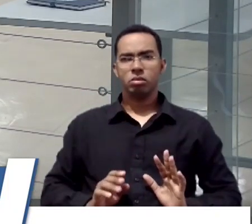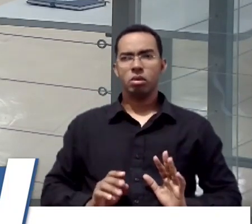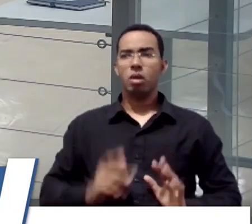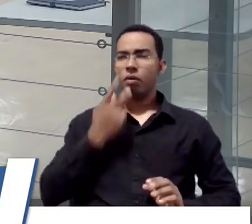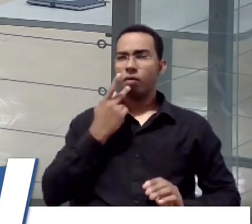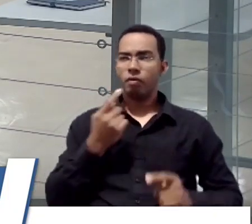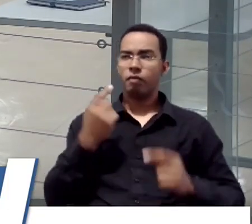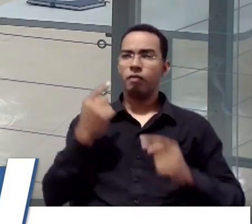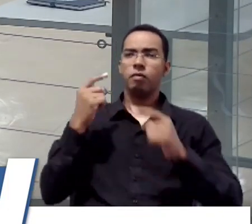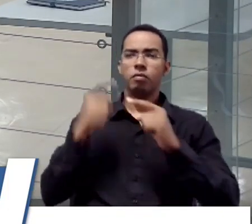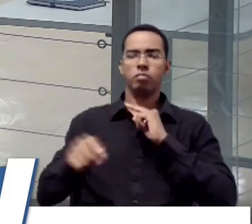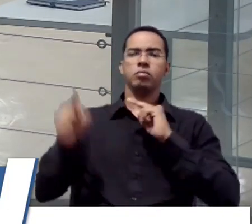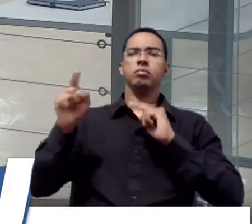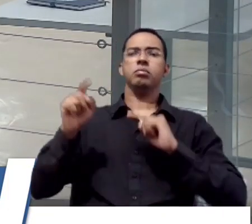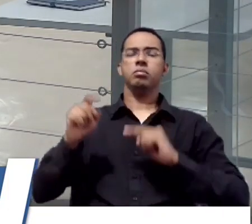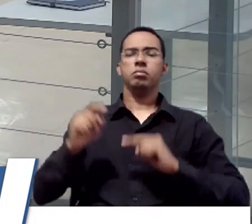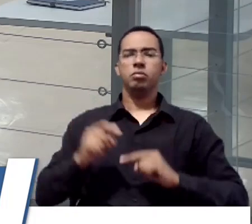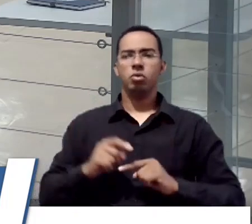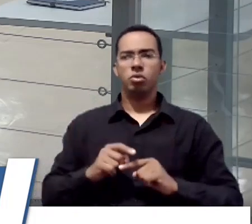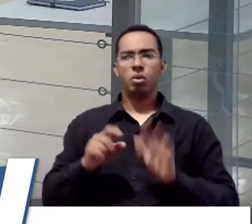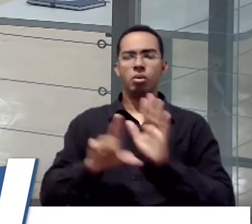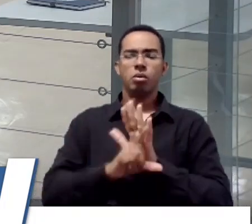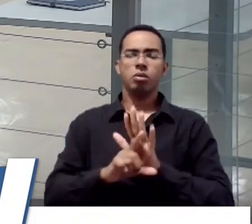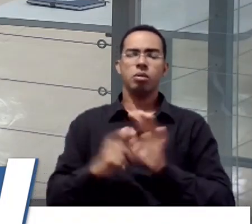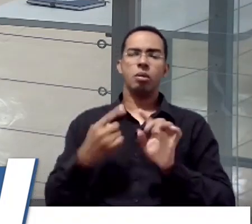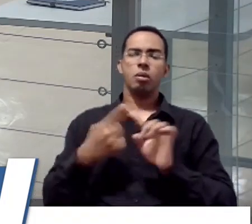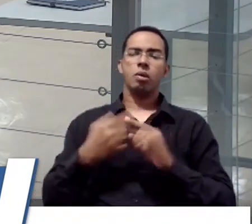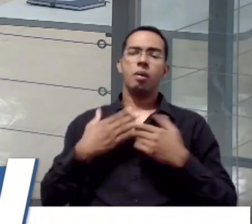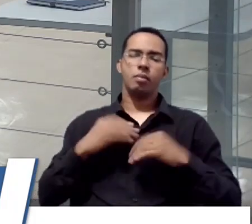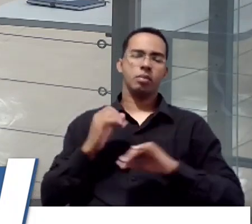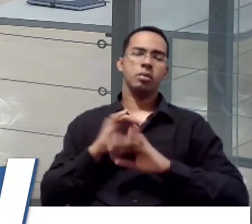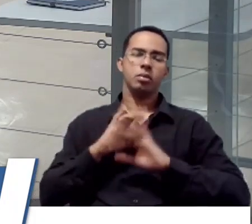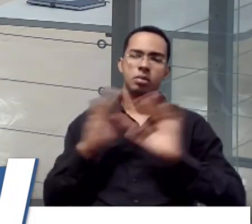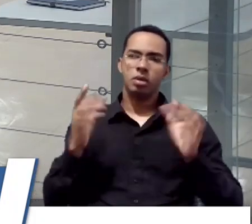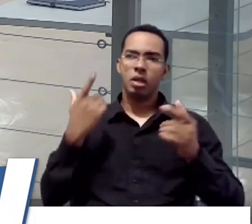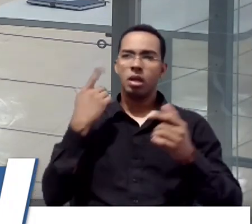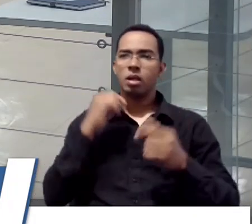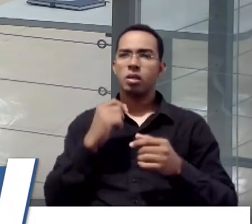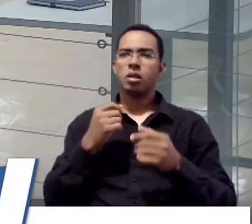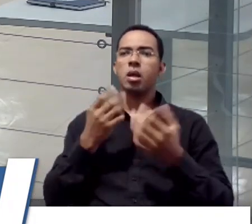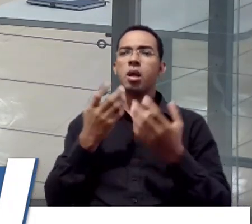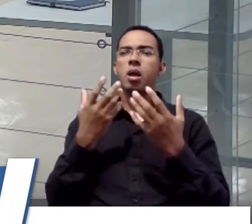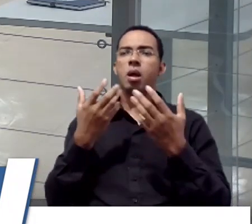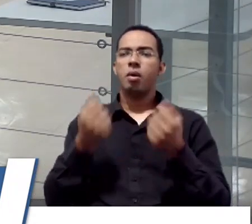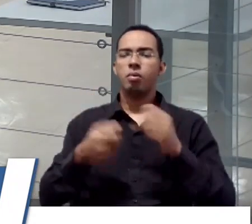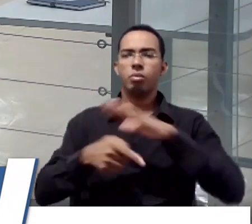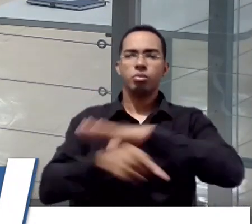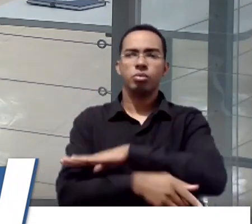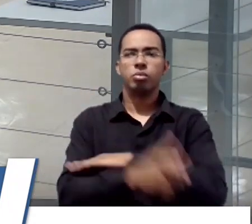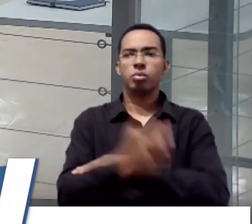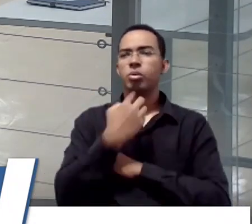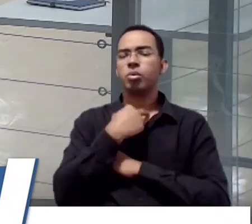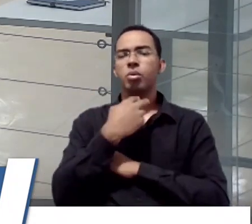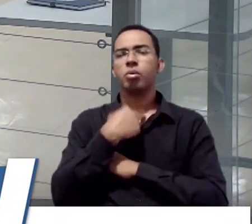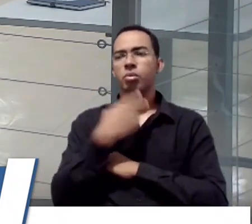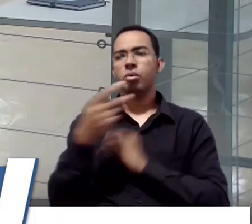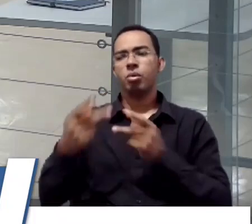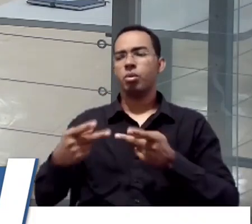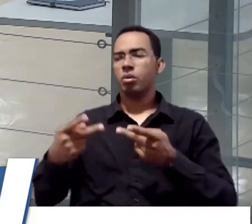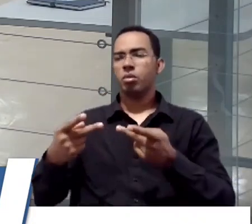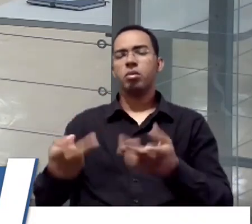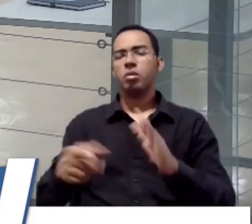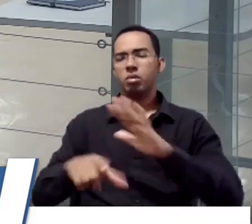era contra o projeto de lei, porque, para mim, é claro, quem é a favor do saneamento não pode ser a favor do projeto de